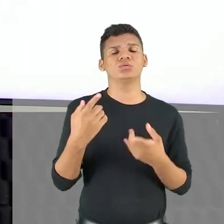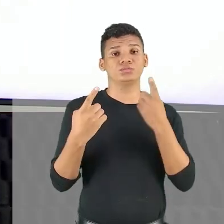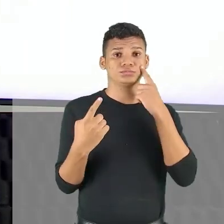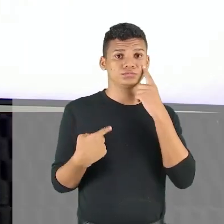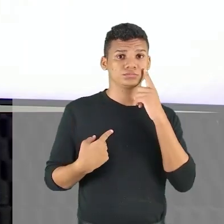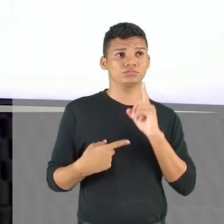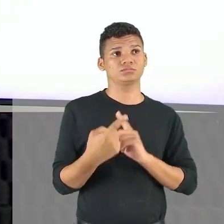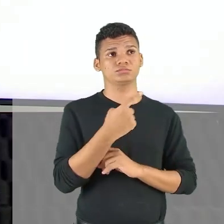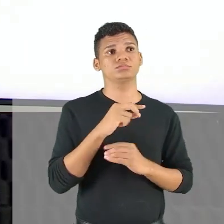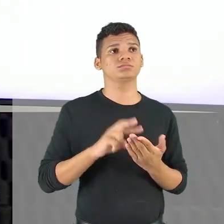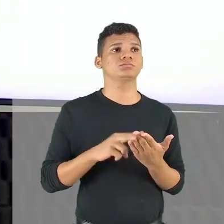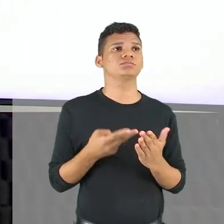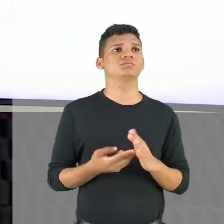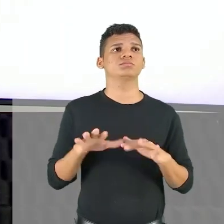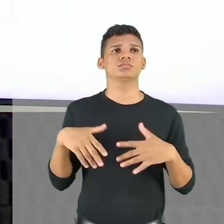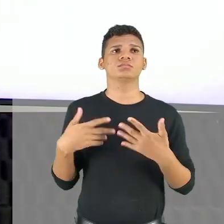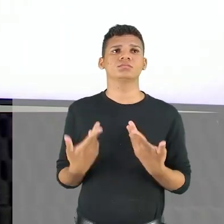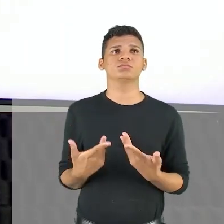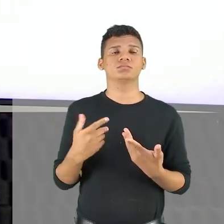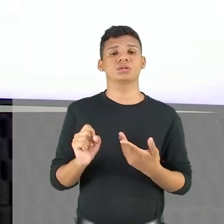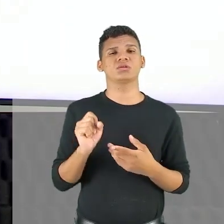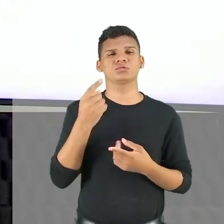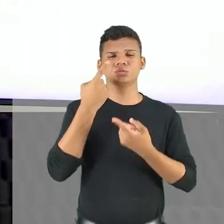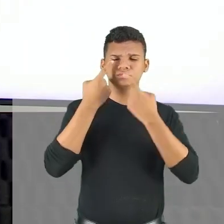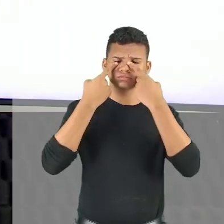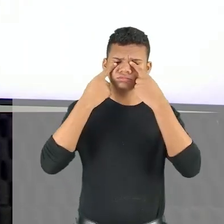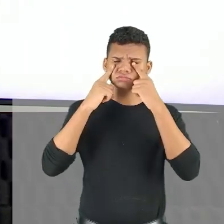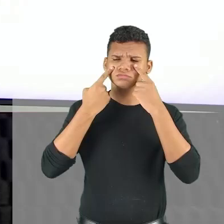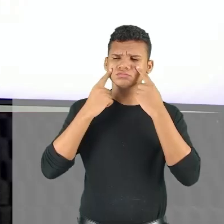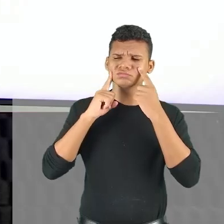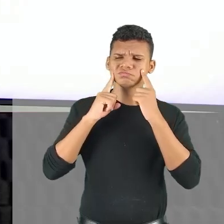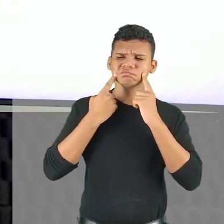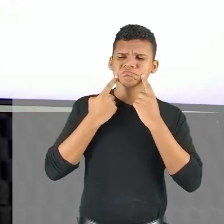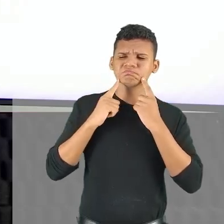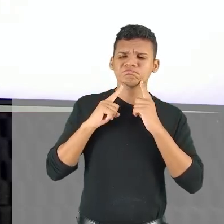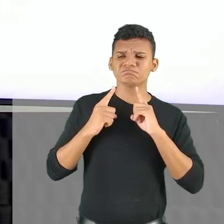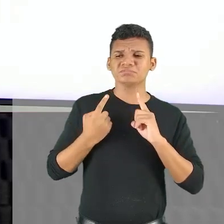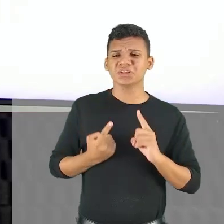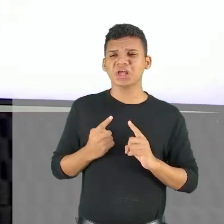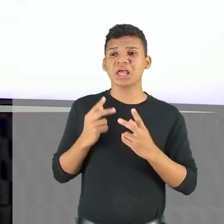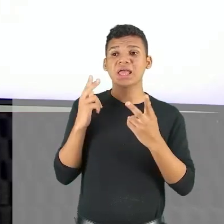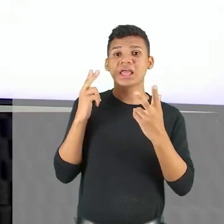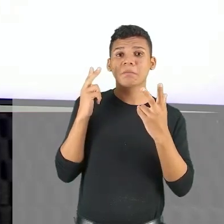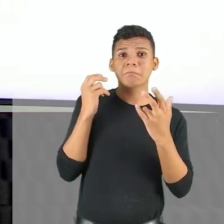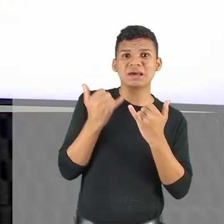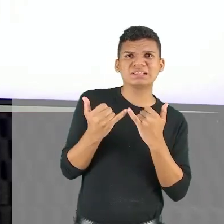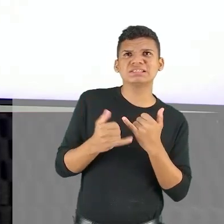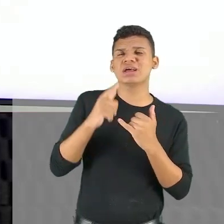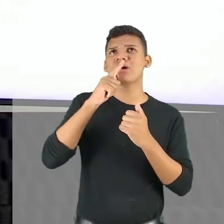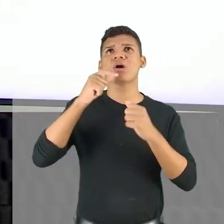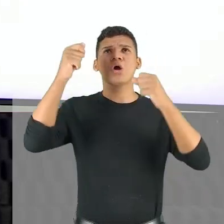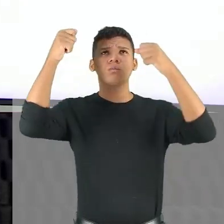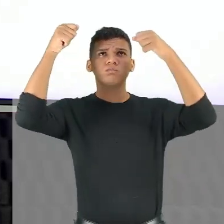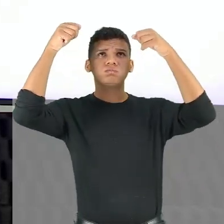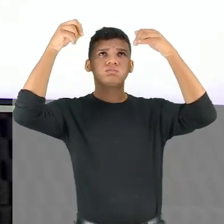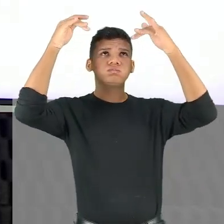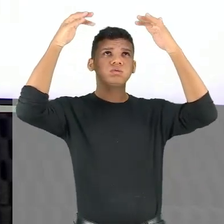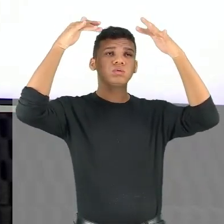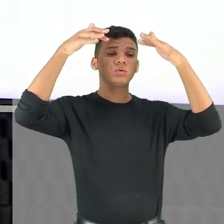perfeito. Na expressão, chorava tanto que as suas lágrimas eram como a chuva que regava